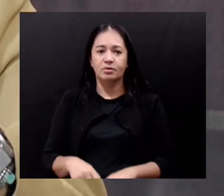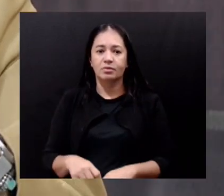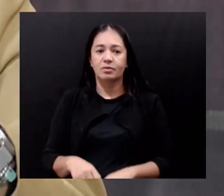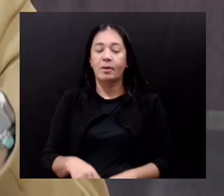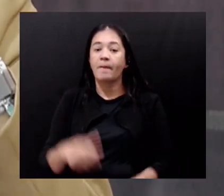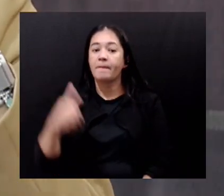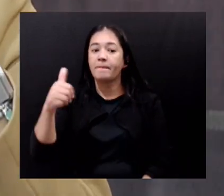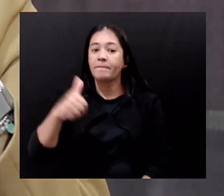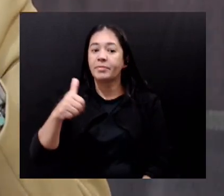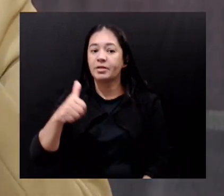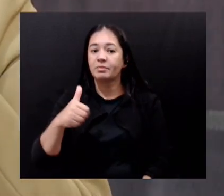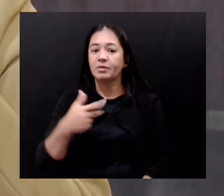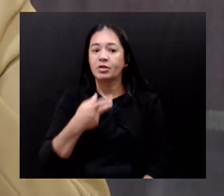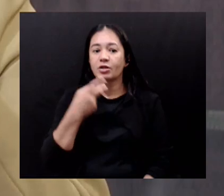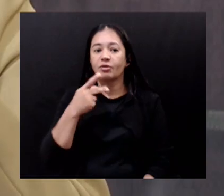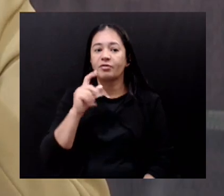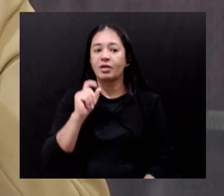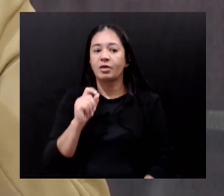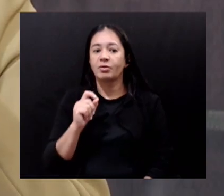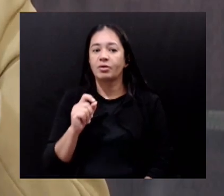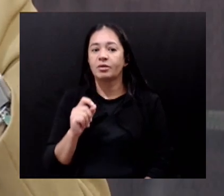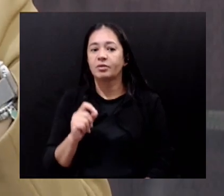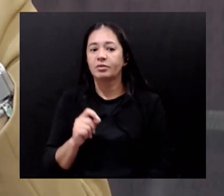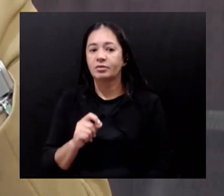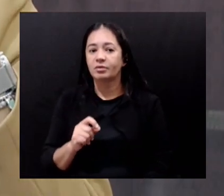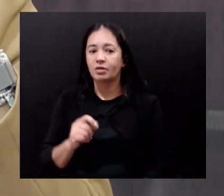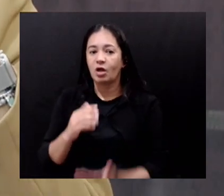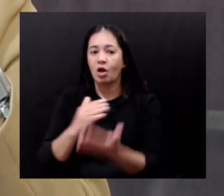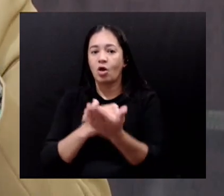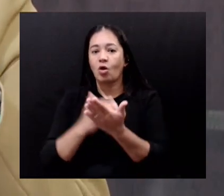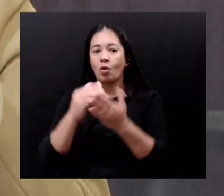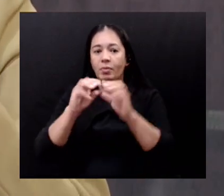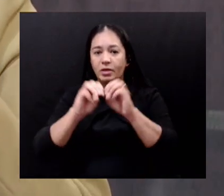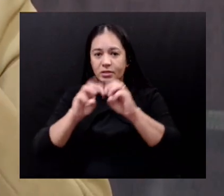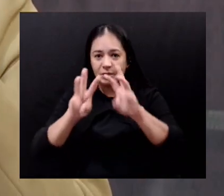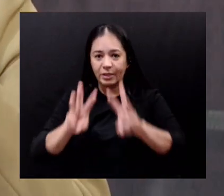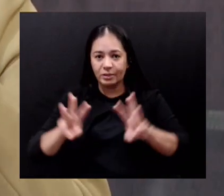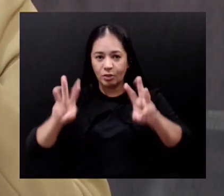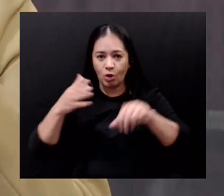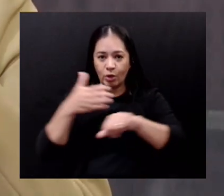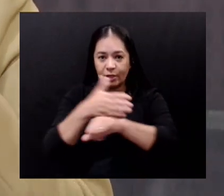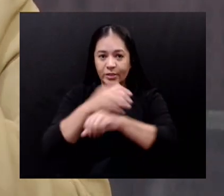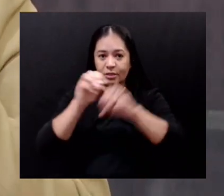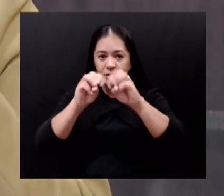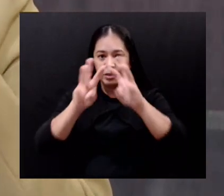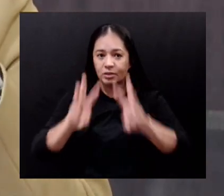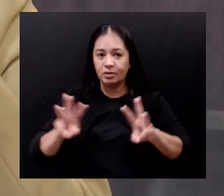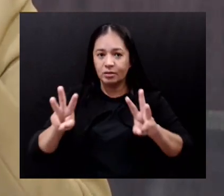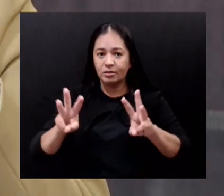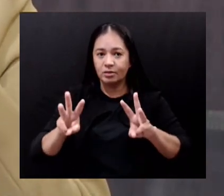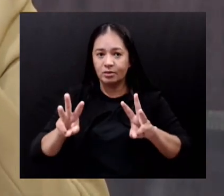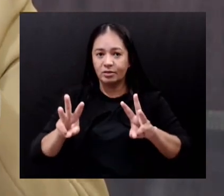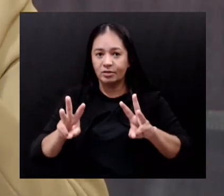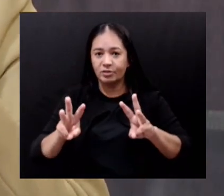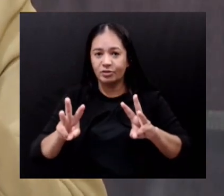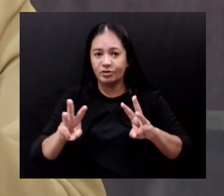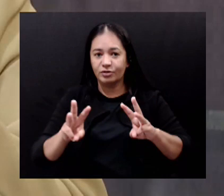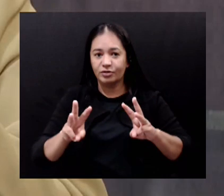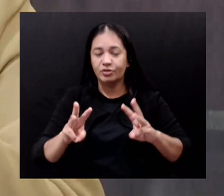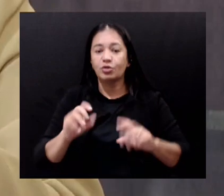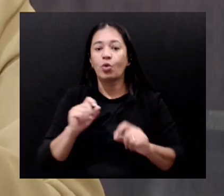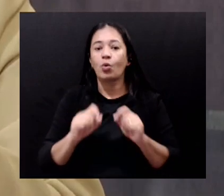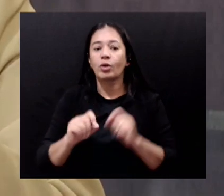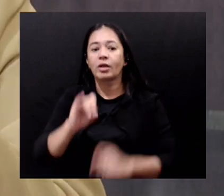é o seguinte: entra no site Uhum. de imobiliárias portuguesas. Para você viajar hoje